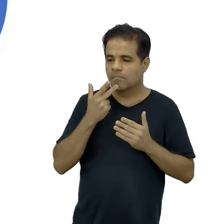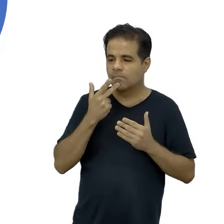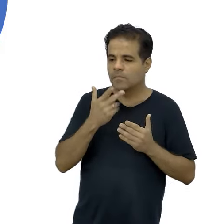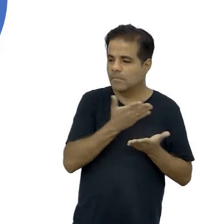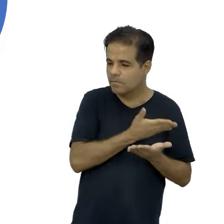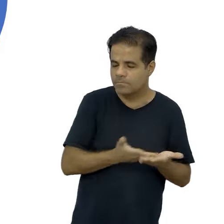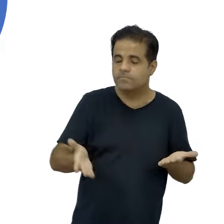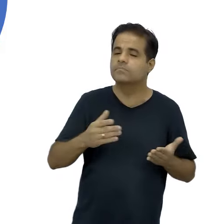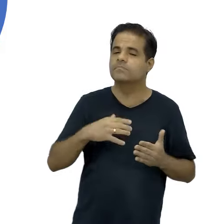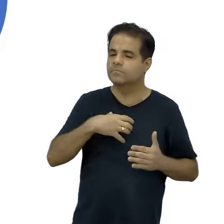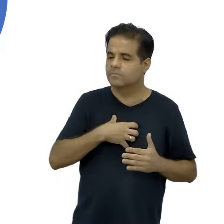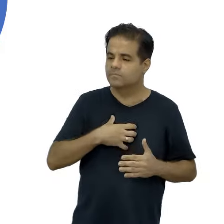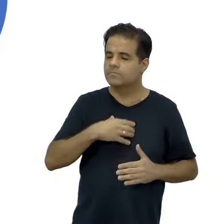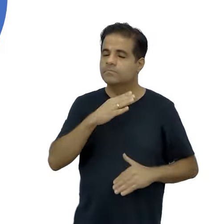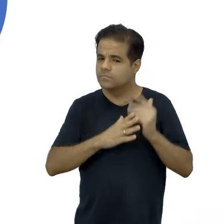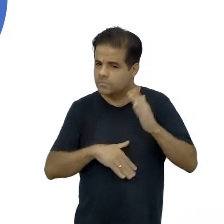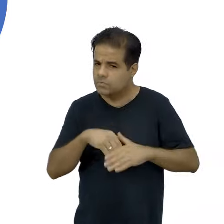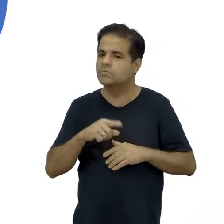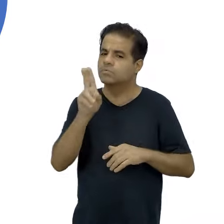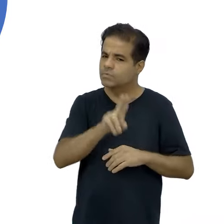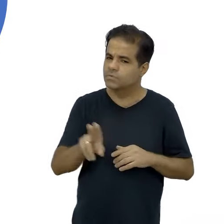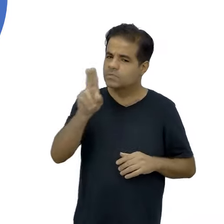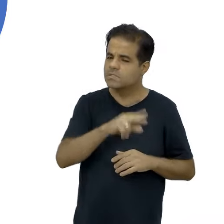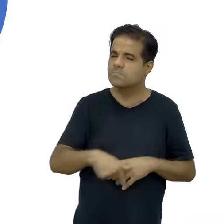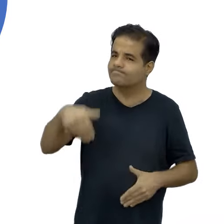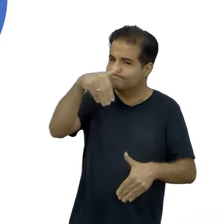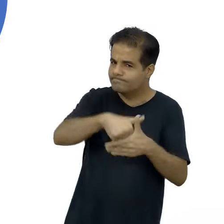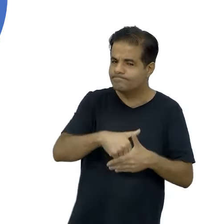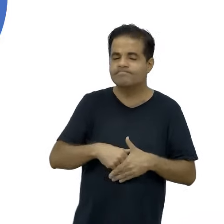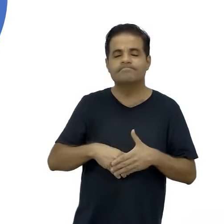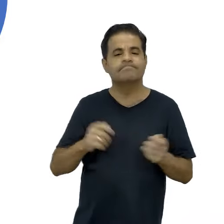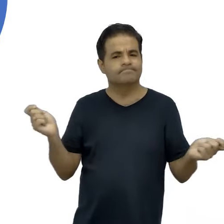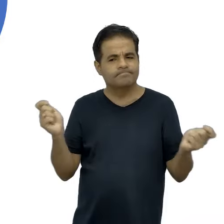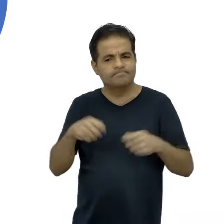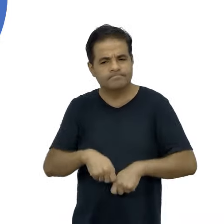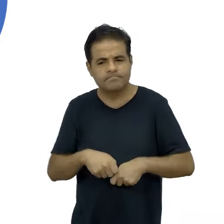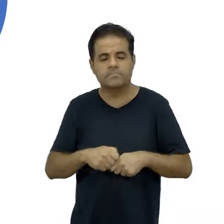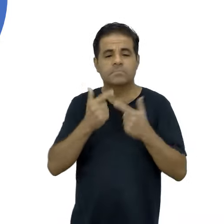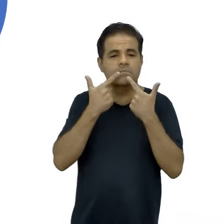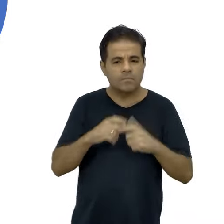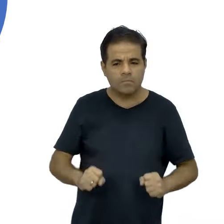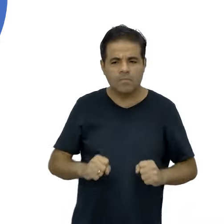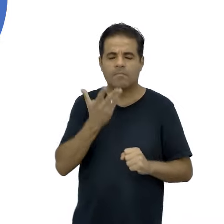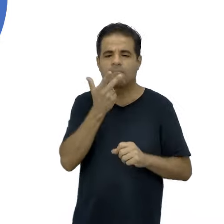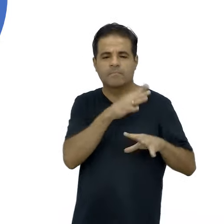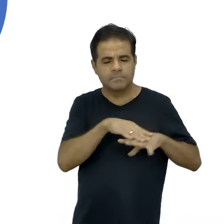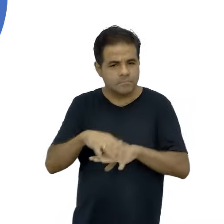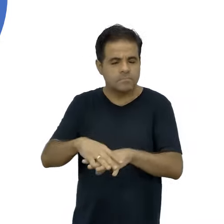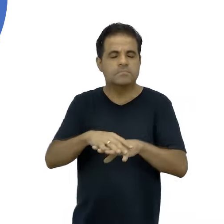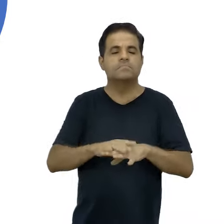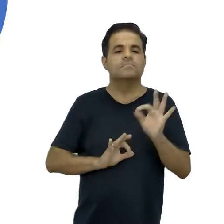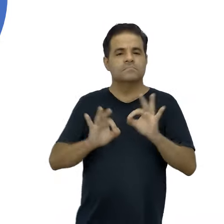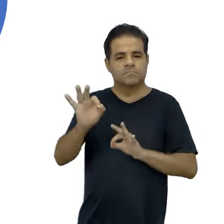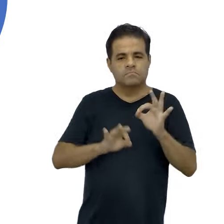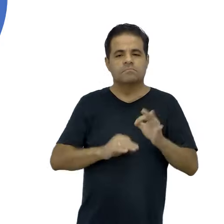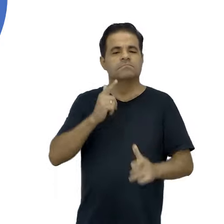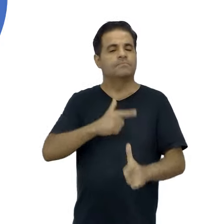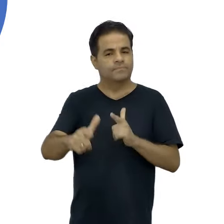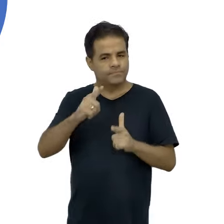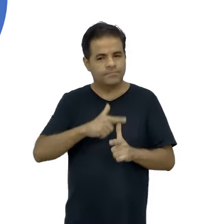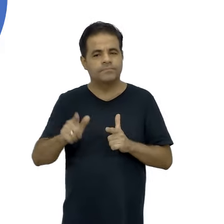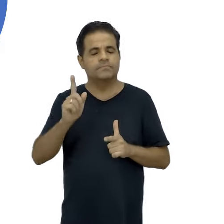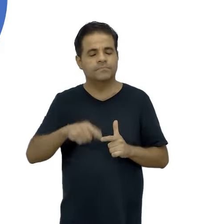dessas conjecturas. Também utilizando dentro da formulação, trazendo aquela linguagem matemática e a resolução de